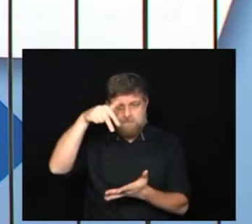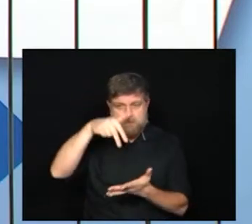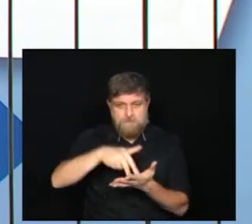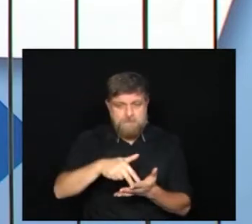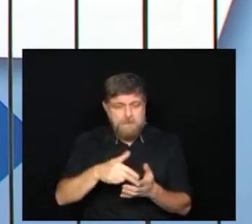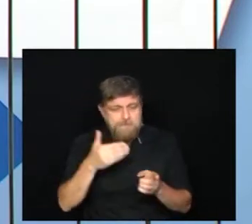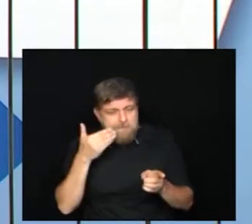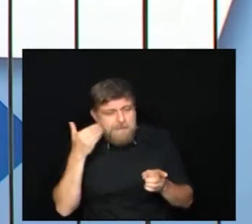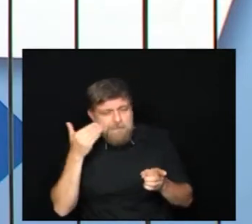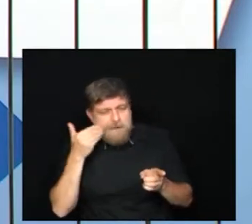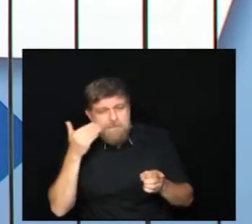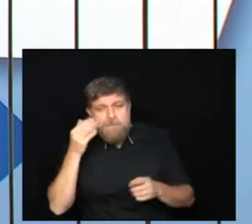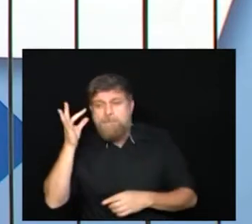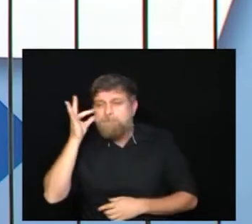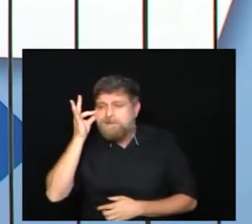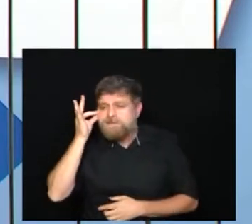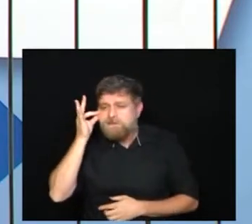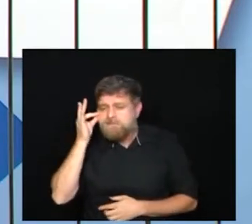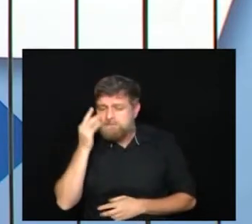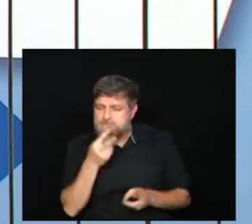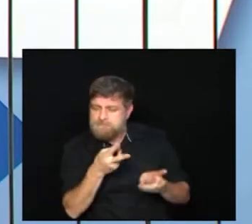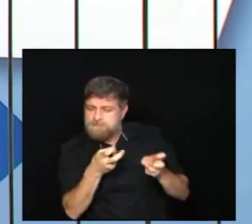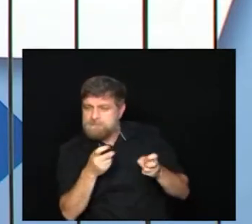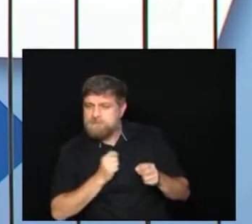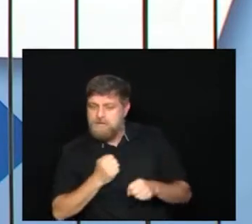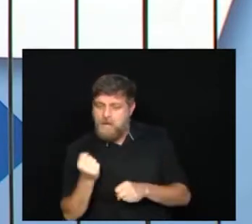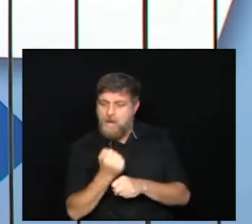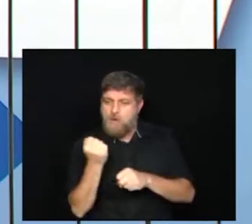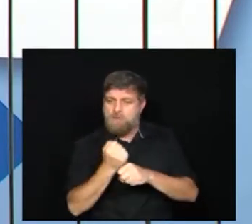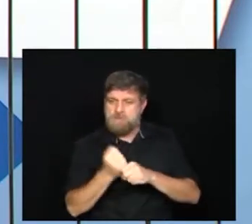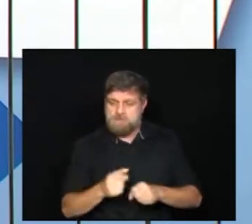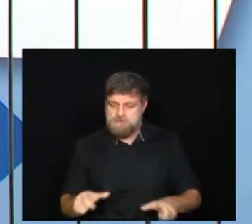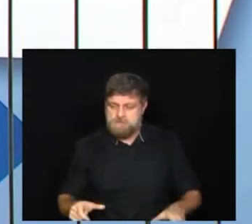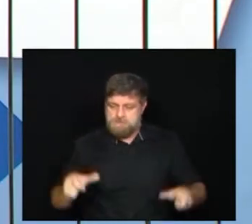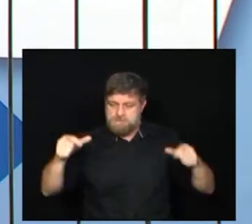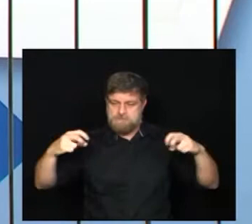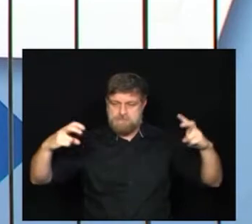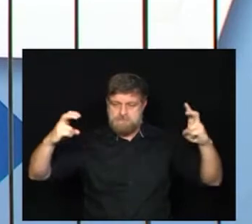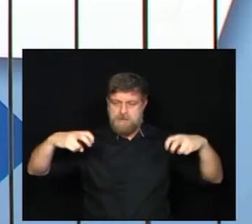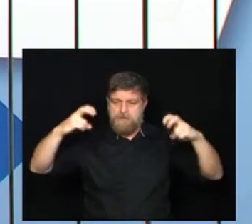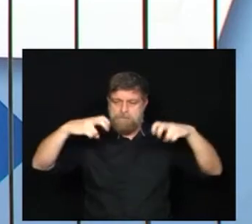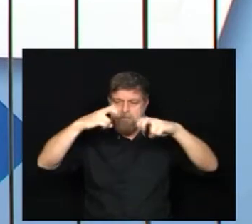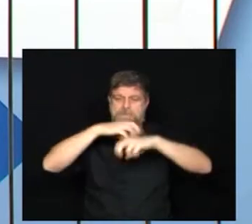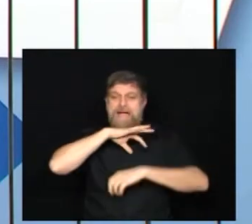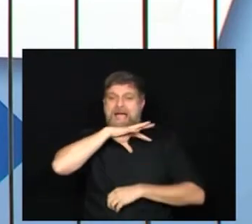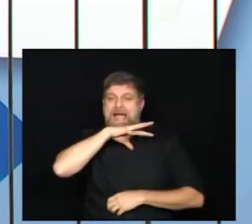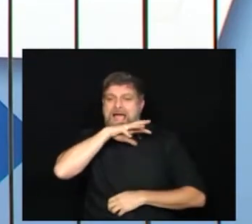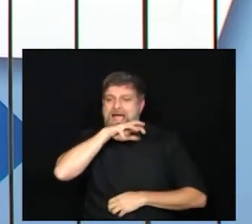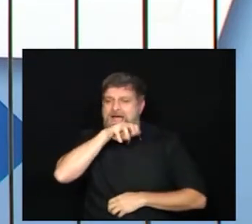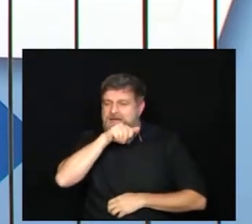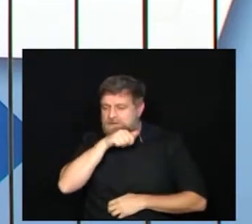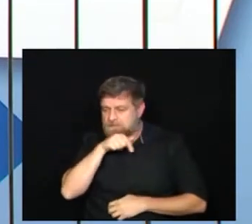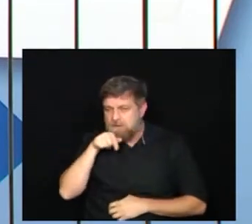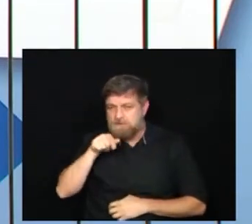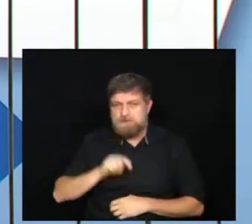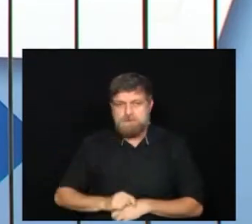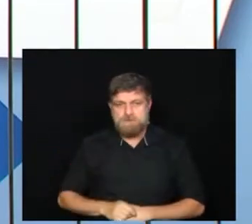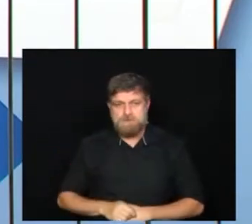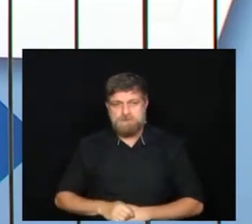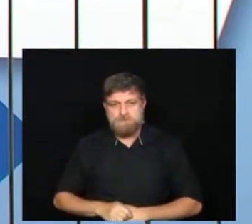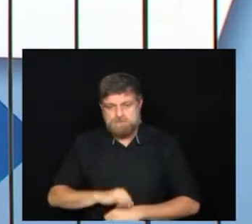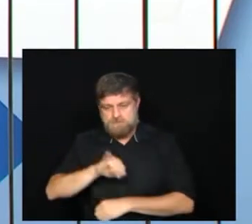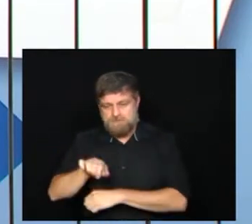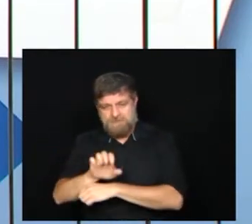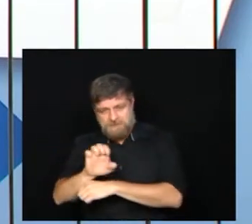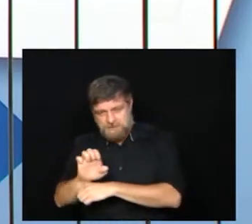conferir pessoalmente o trabalho da construção de passagens de fauna no distrito de Joaquim Egídio,